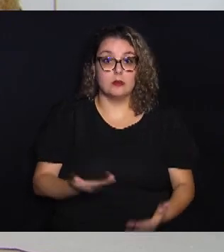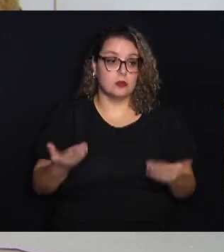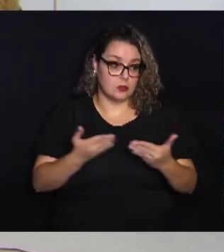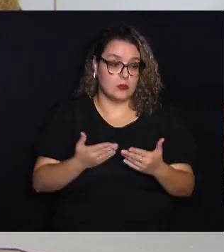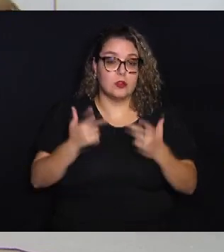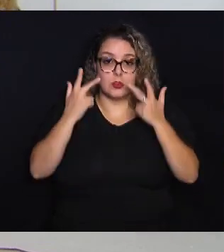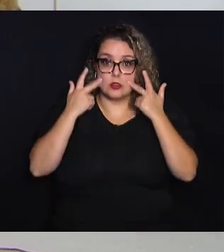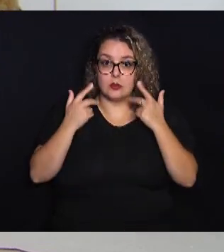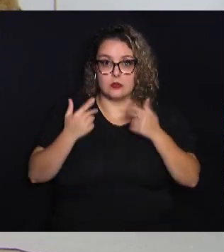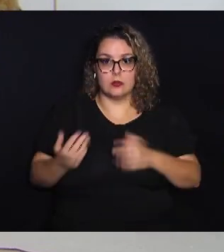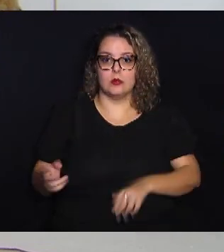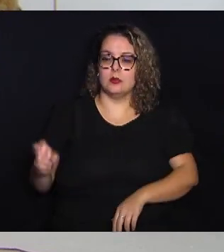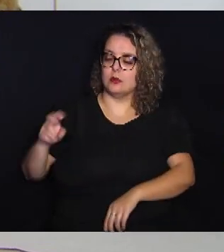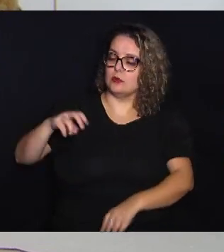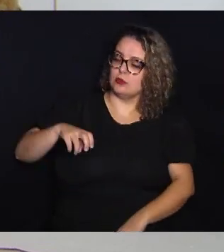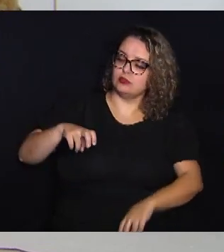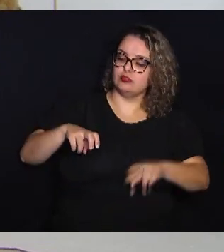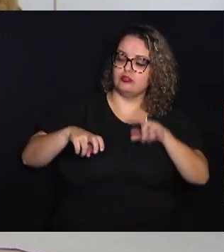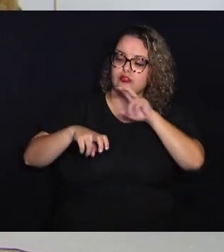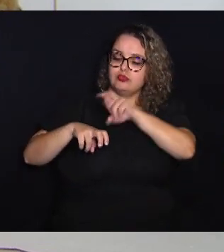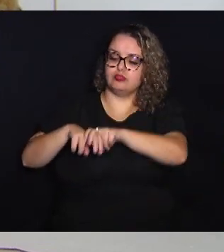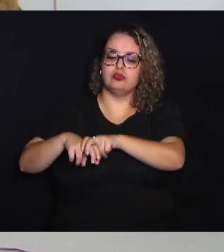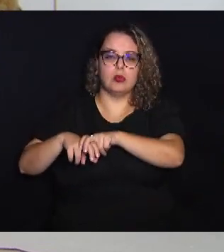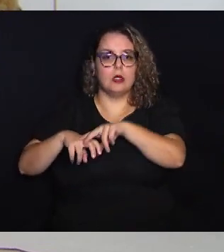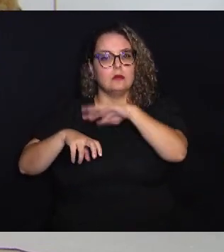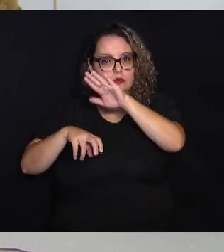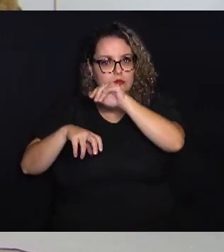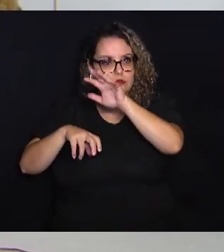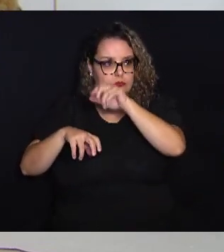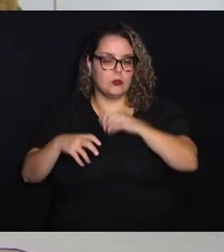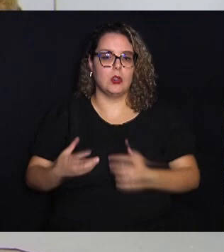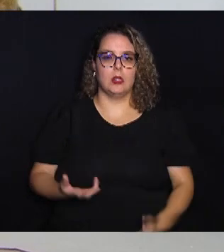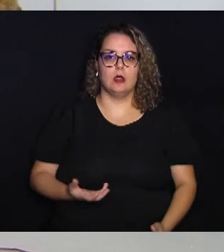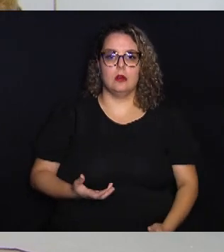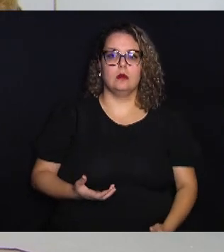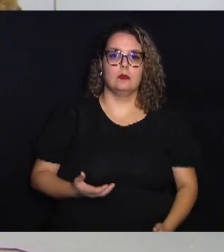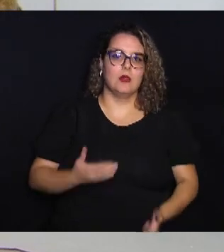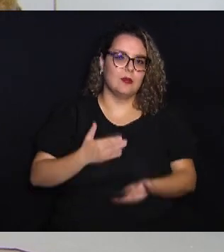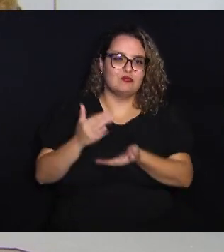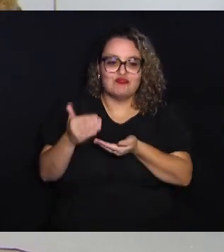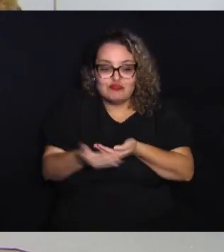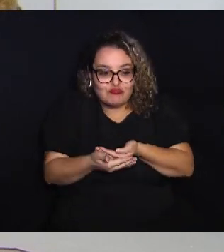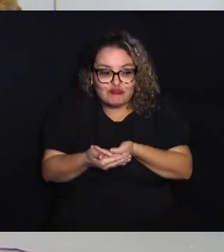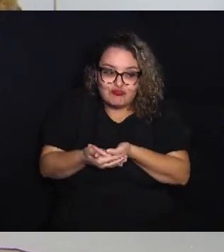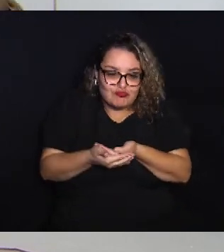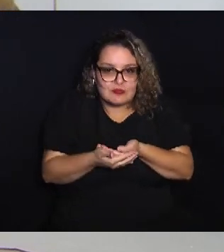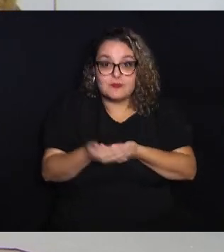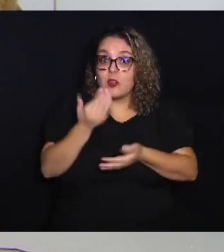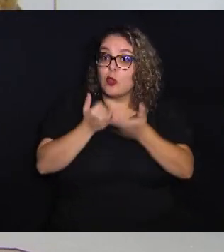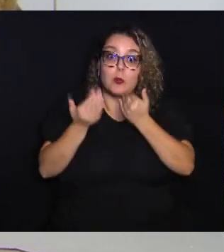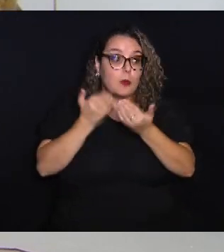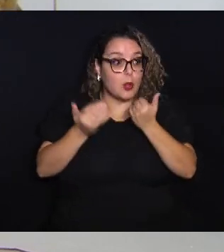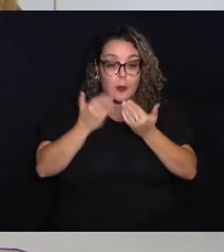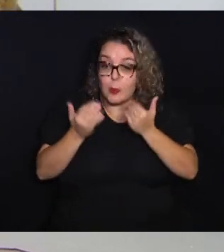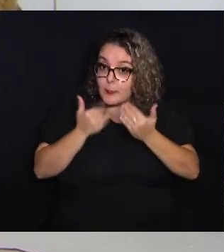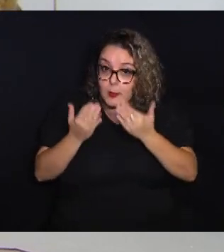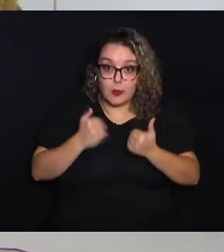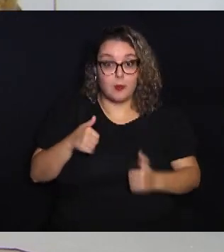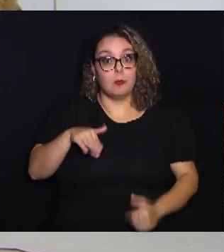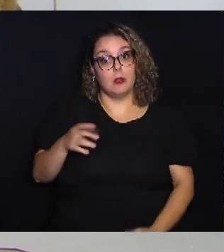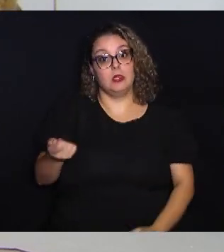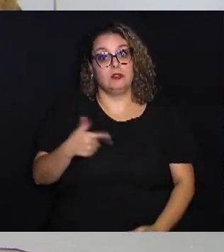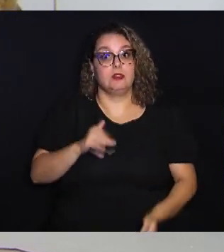né? Então hoje é super tranquilo, vem na nossa mão, aceita fazer carinho e tudo mais. Mas o começo é um bebezão que a gente tem que cuidar, come